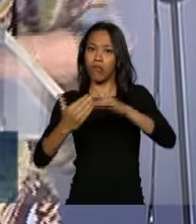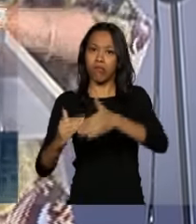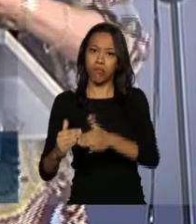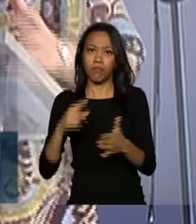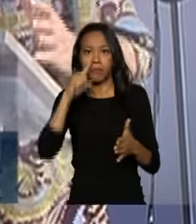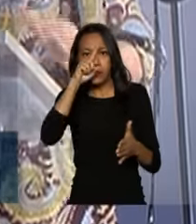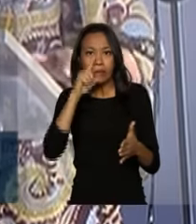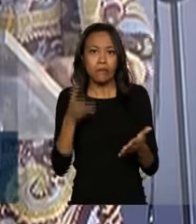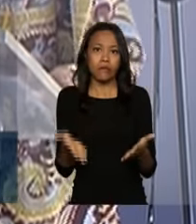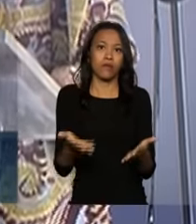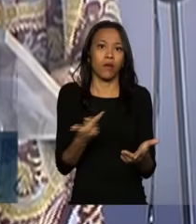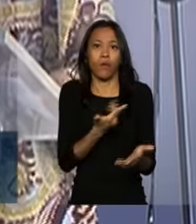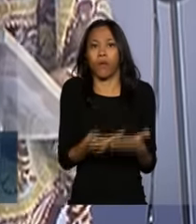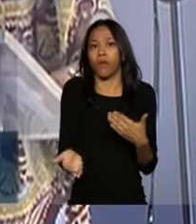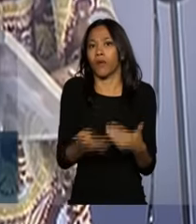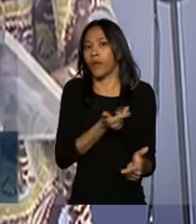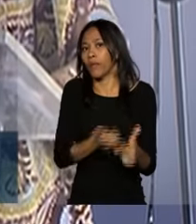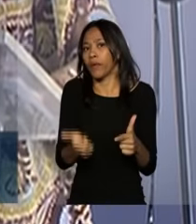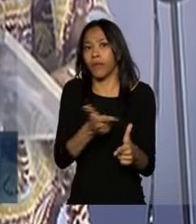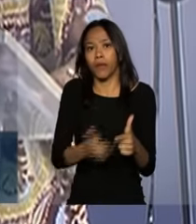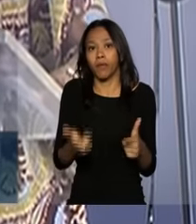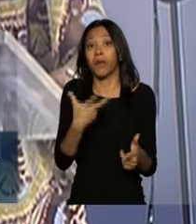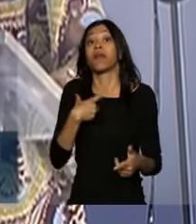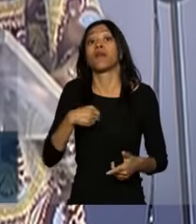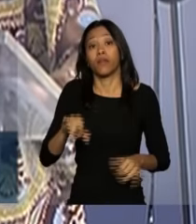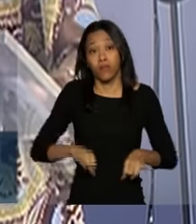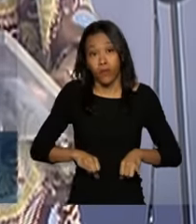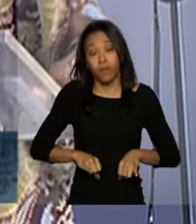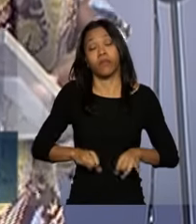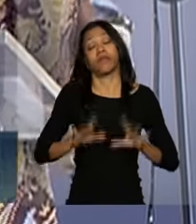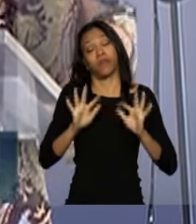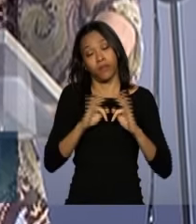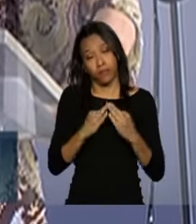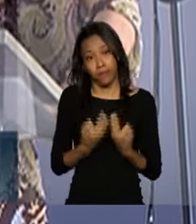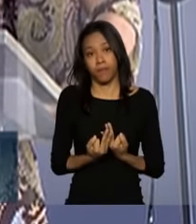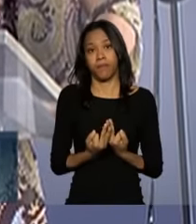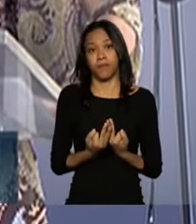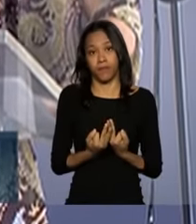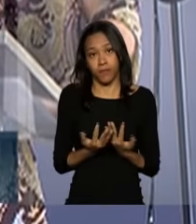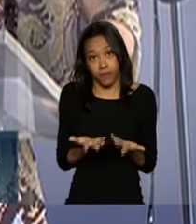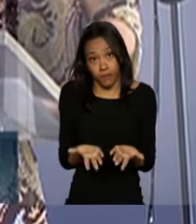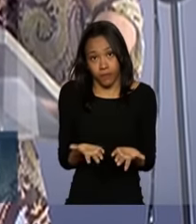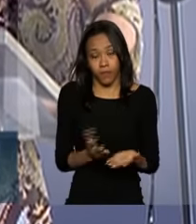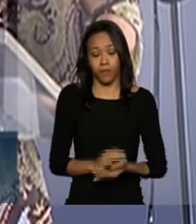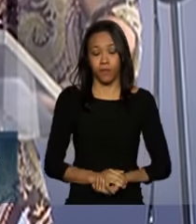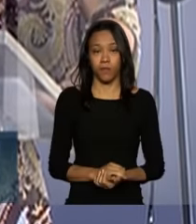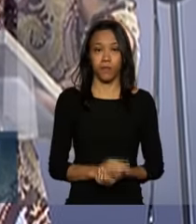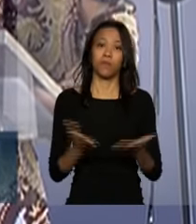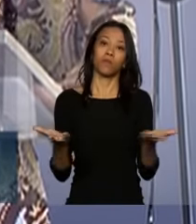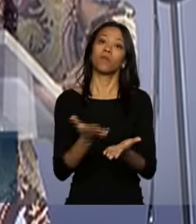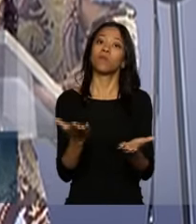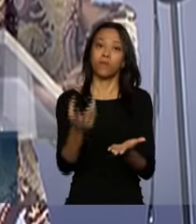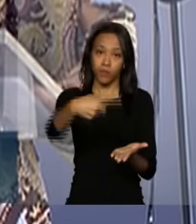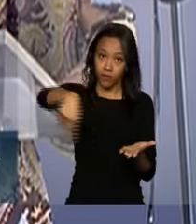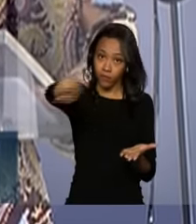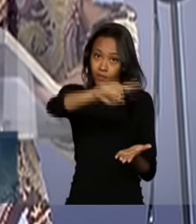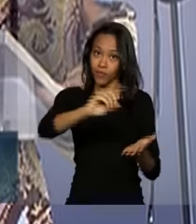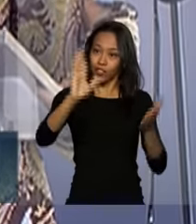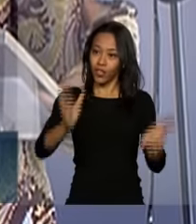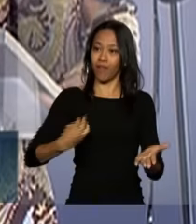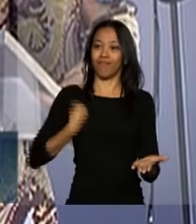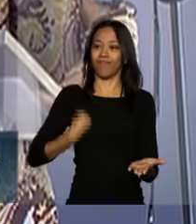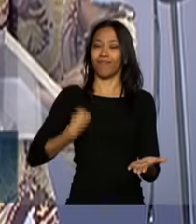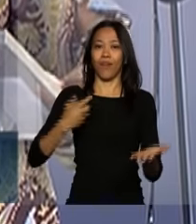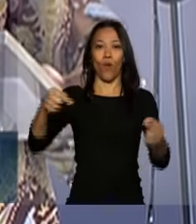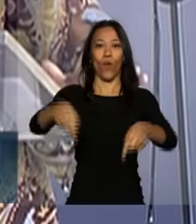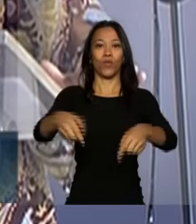há qualquer problema e quem paga é a família. Então, agora vocês estão aqui,